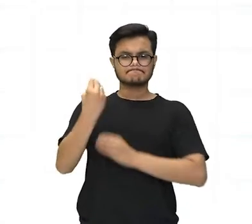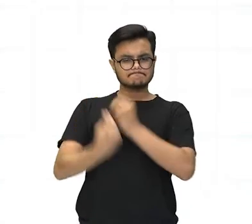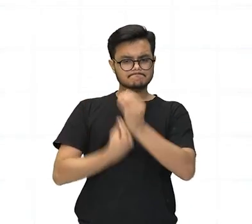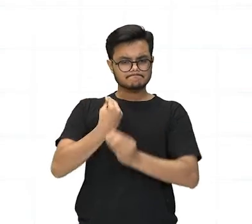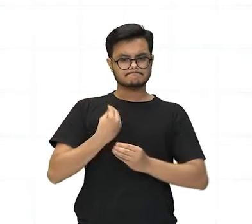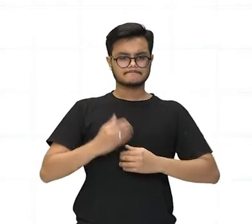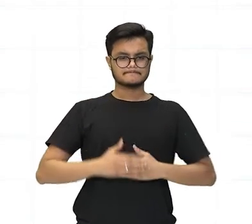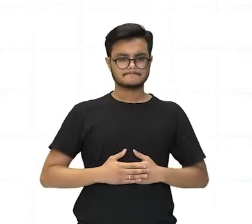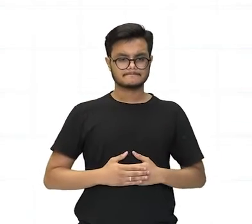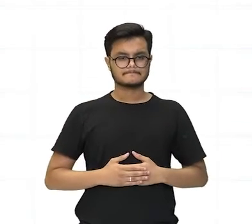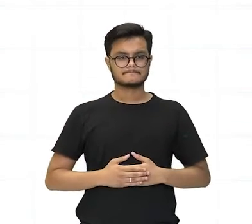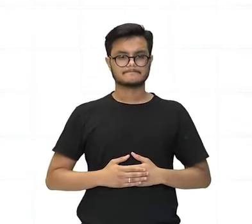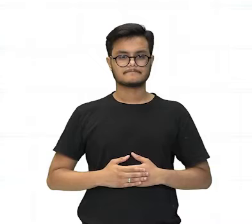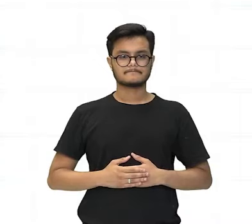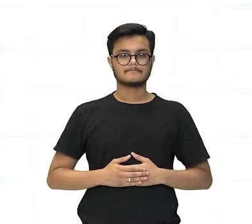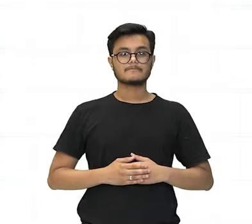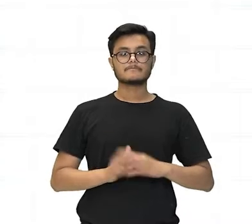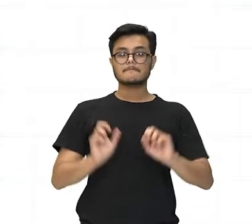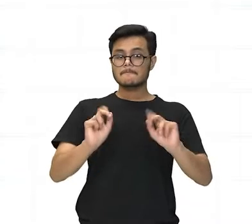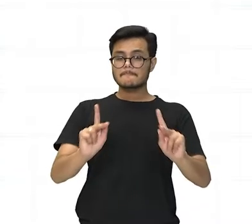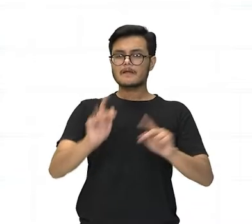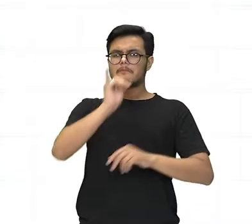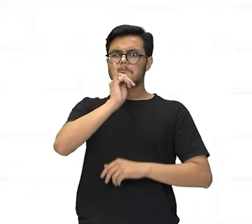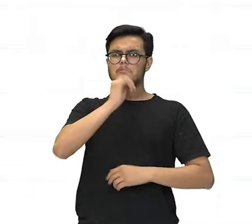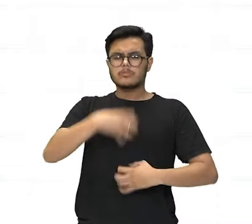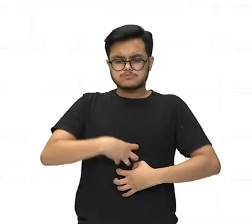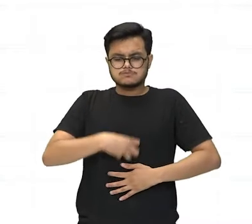primeiros cuidados. Se houver